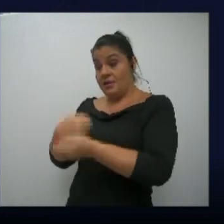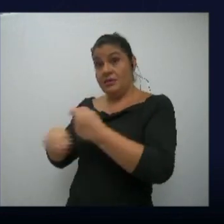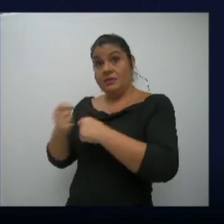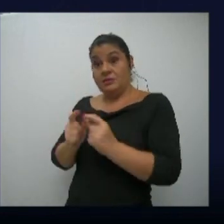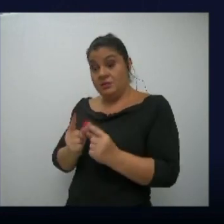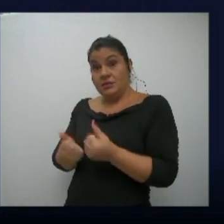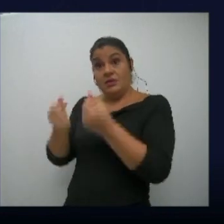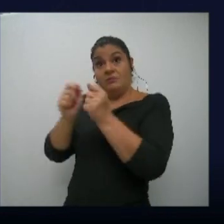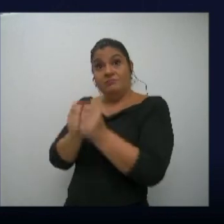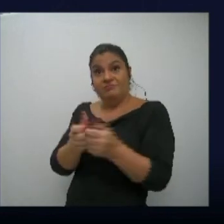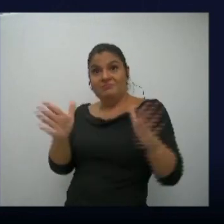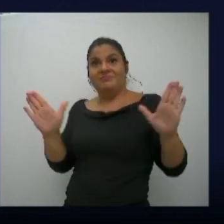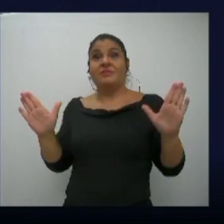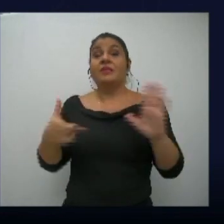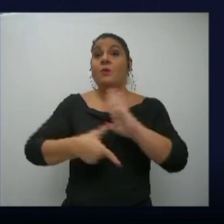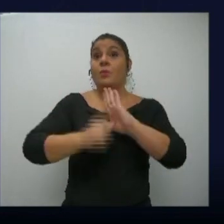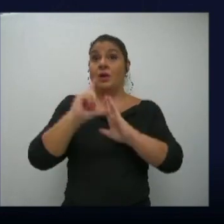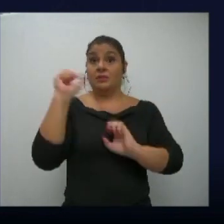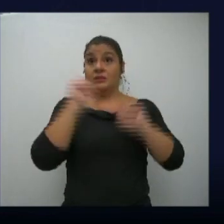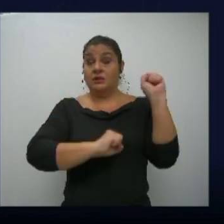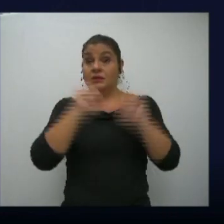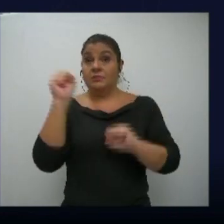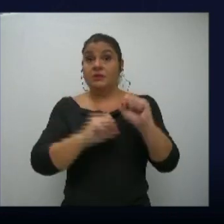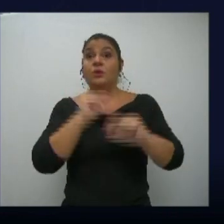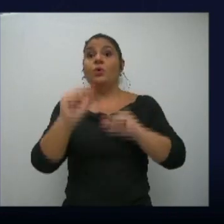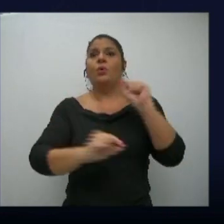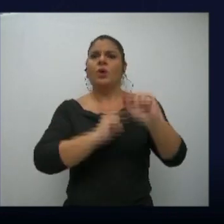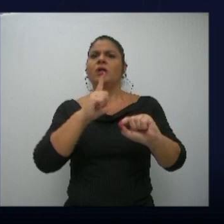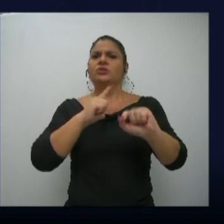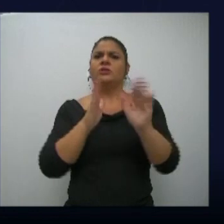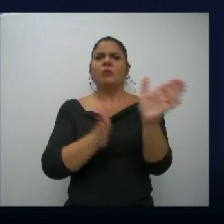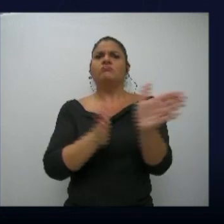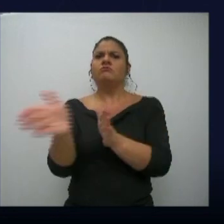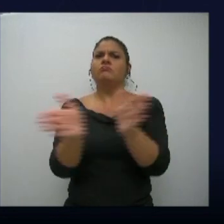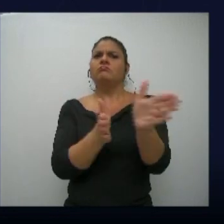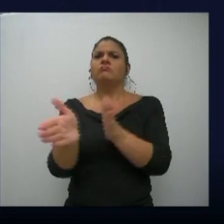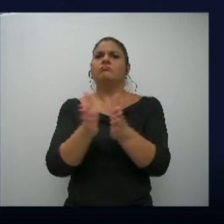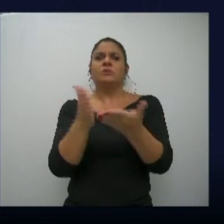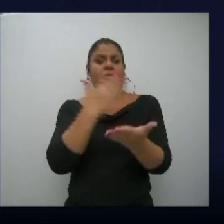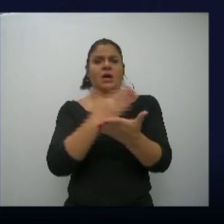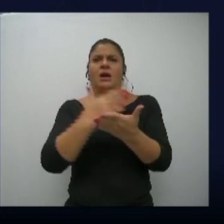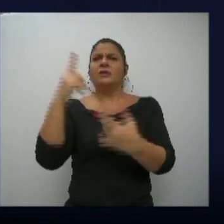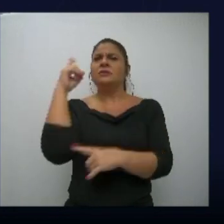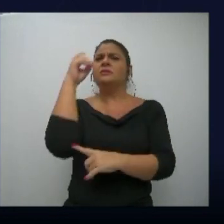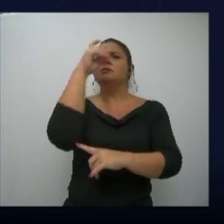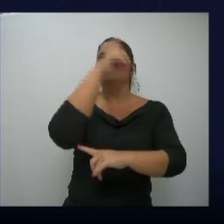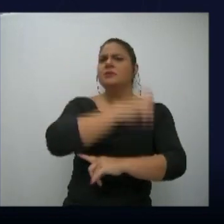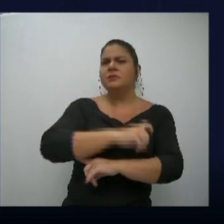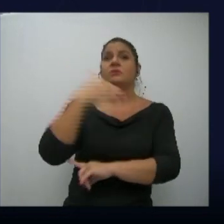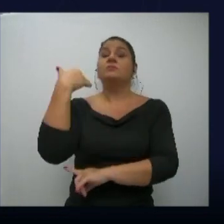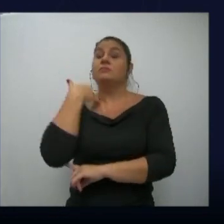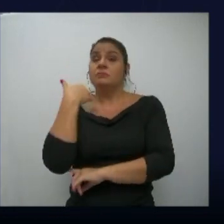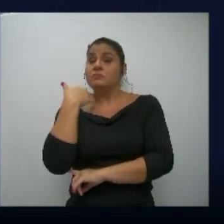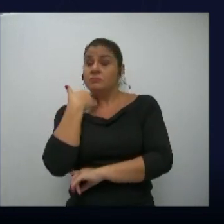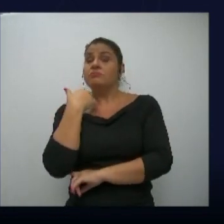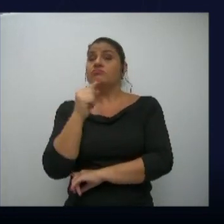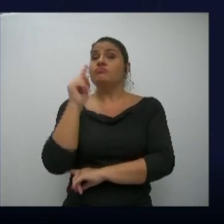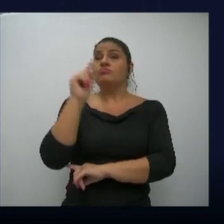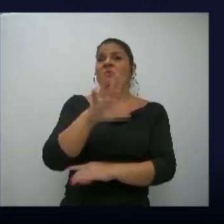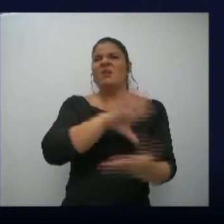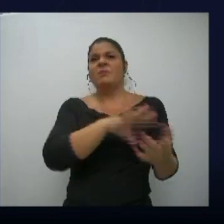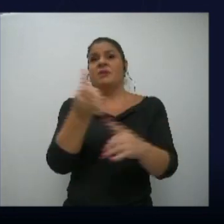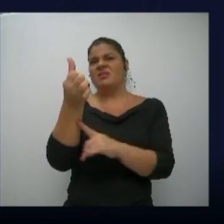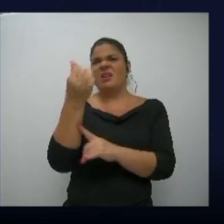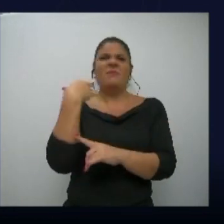né então quem era empresário onde que é é basicamente tinha acesso a na crédito difícil no banco já e ela ali